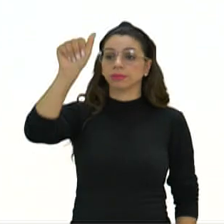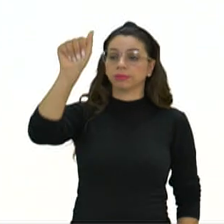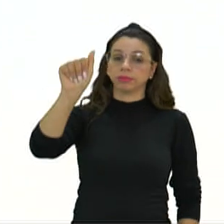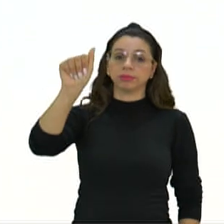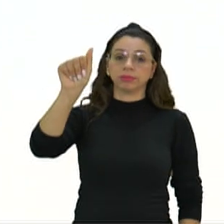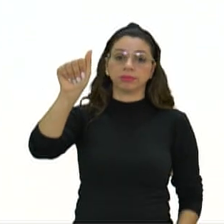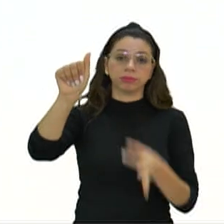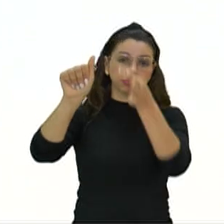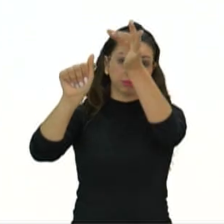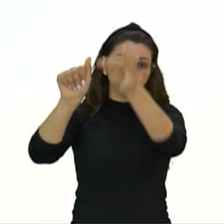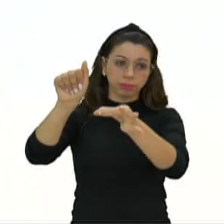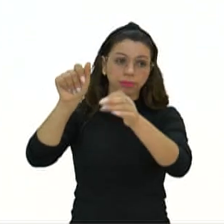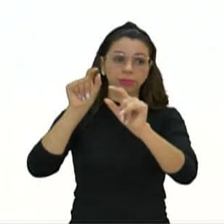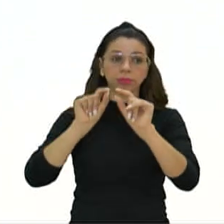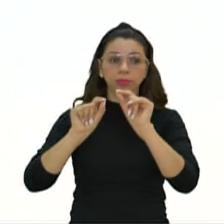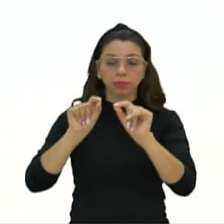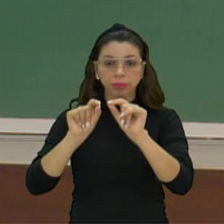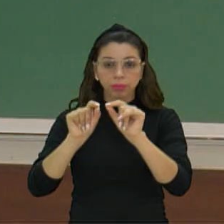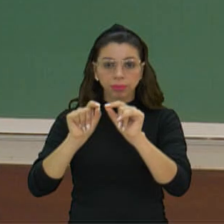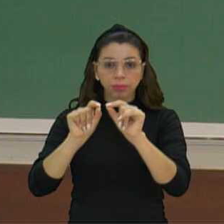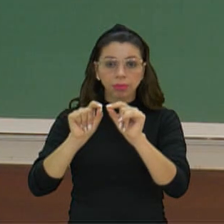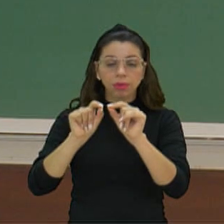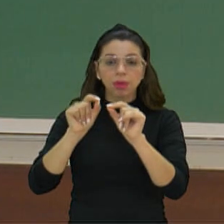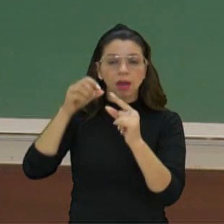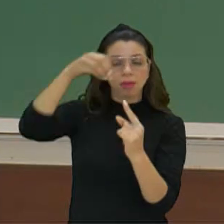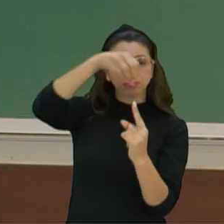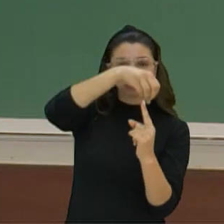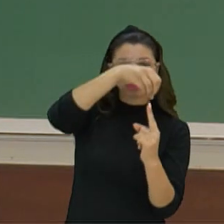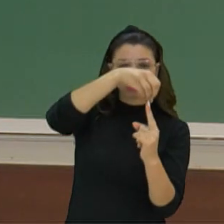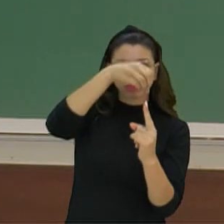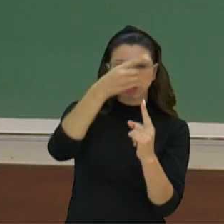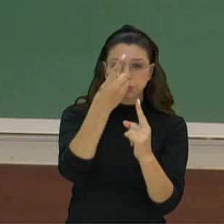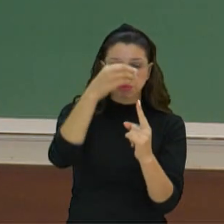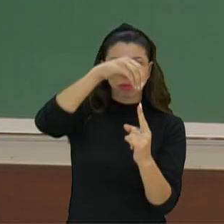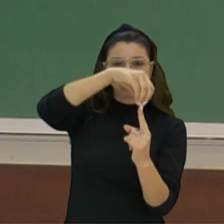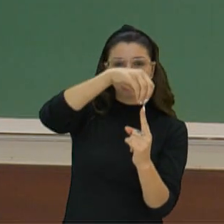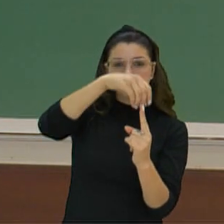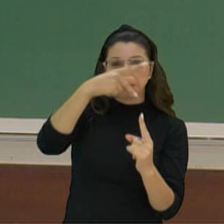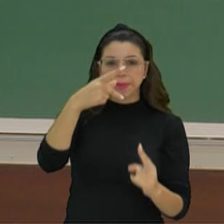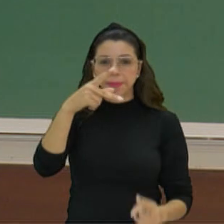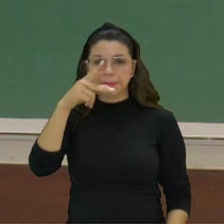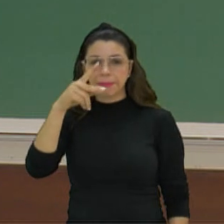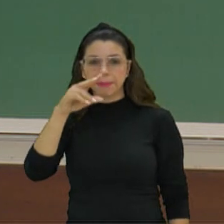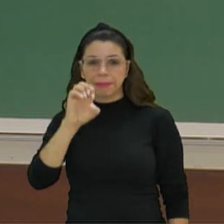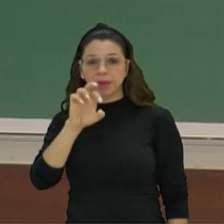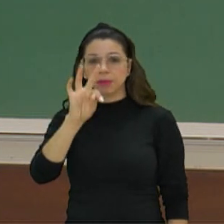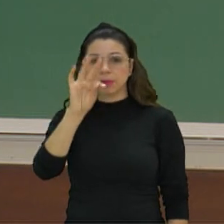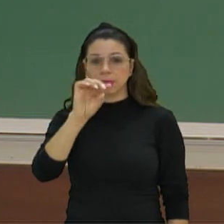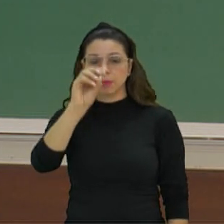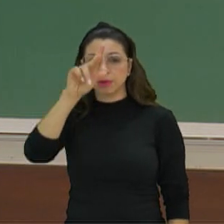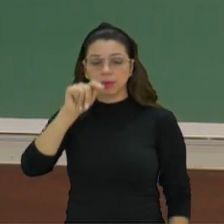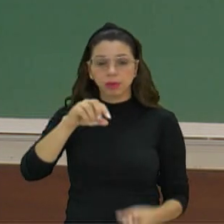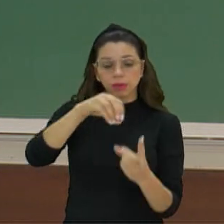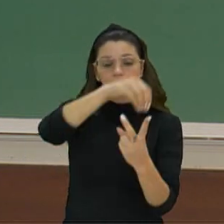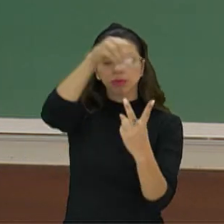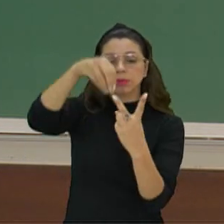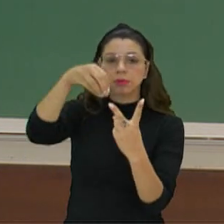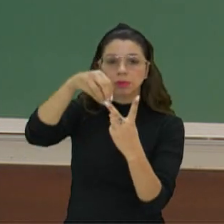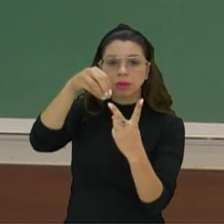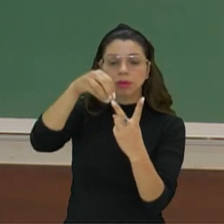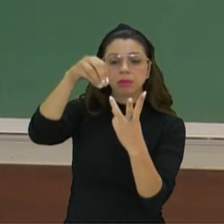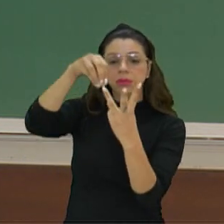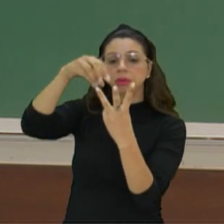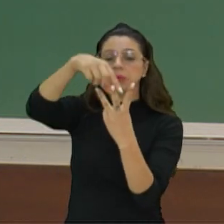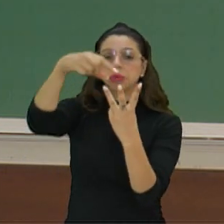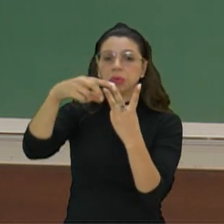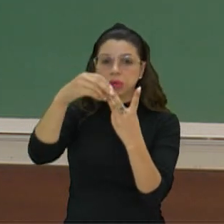Pin 1. Essa daqui que é a cidade de Petrópolis. Do ladinho aqui você tem Teresópolis e aqui é a cidade de Nova